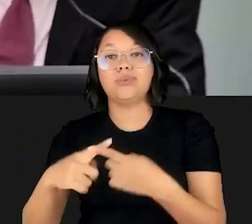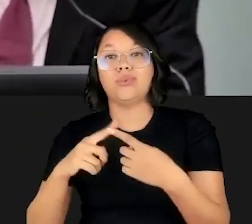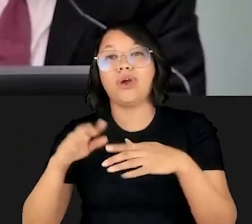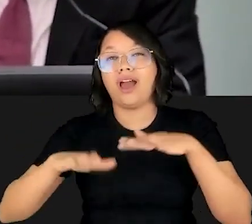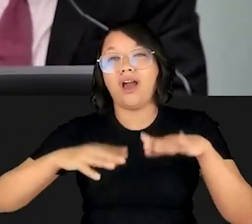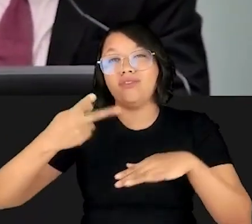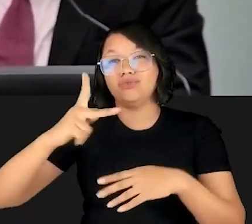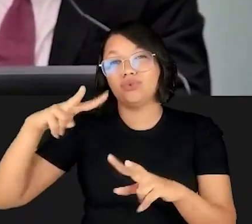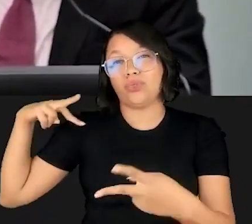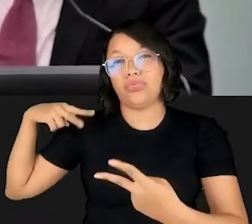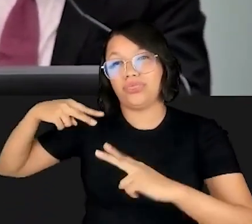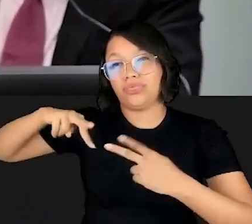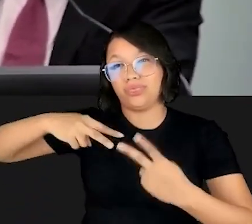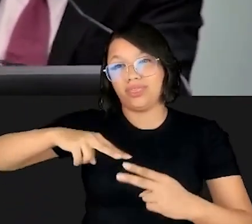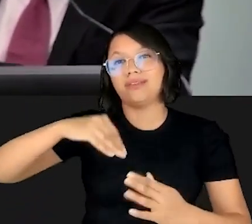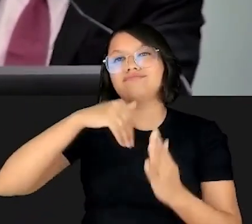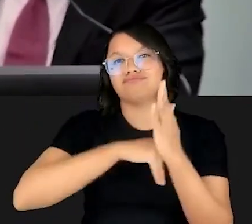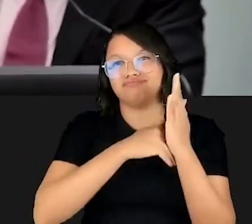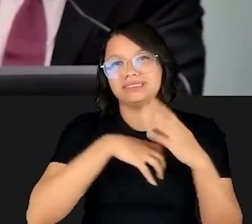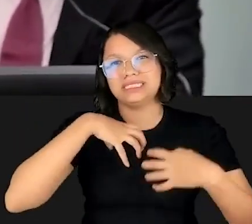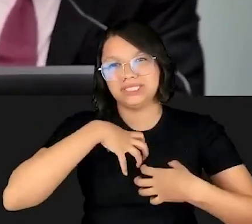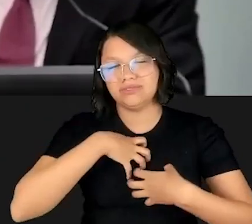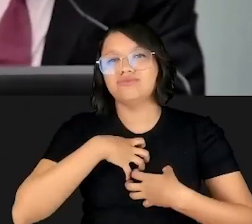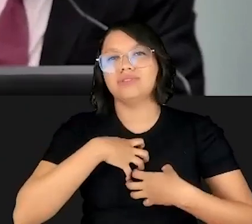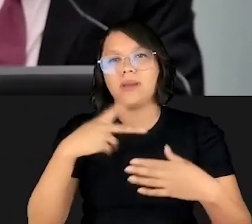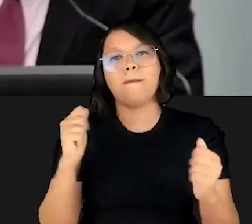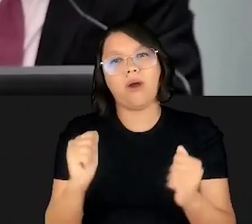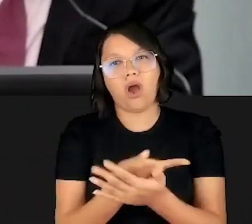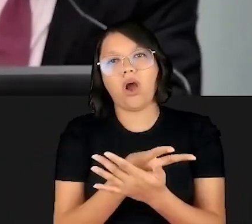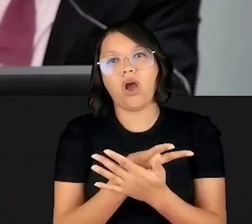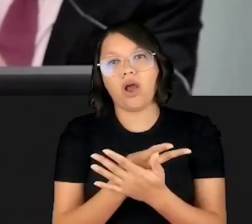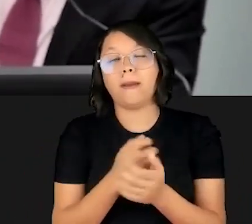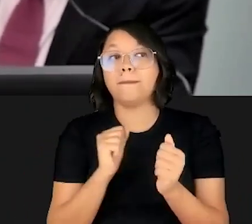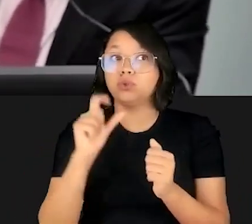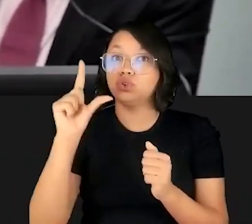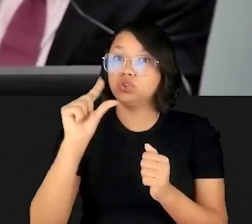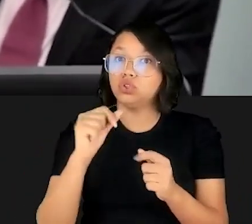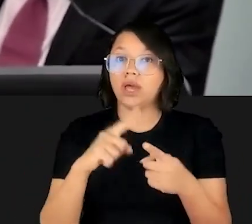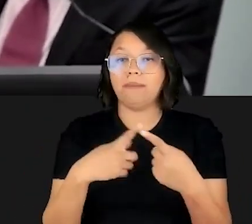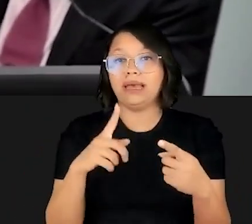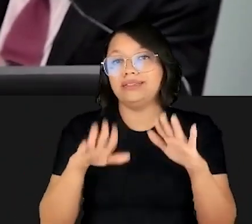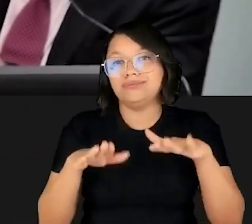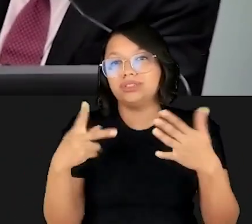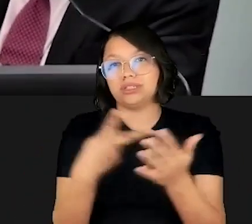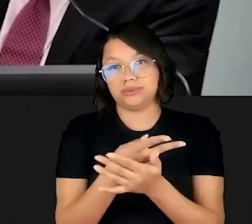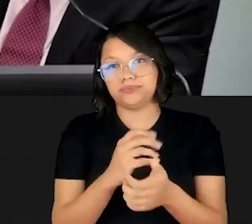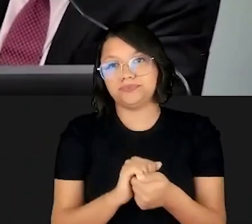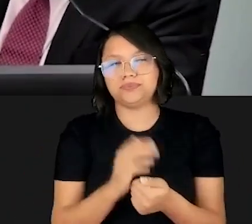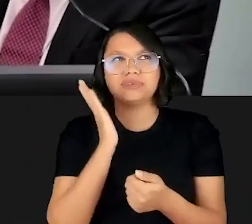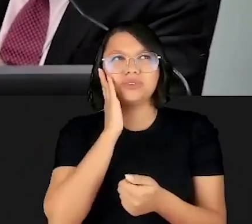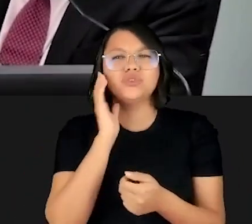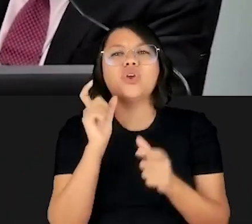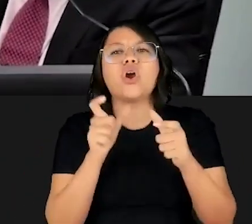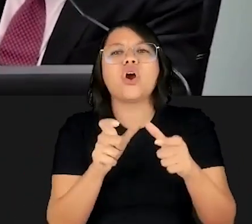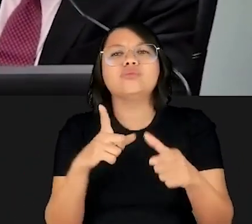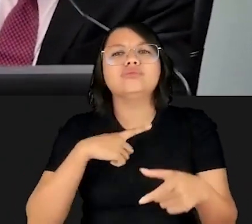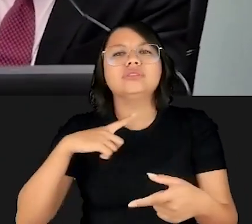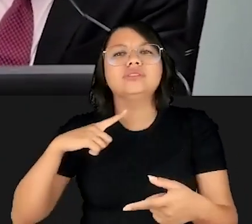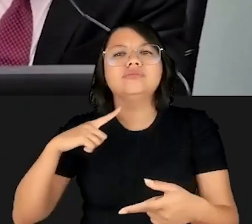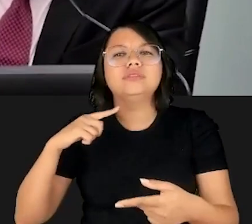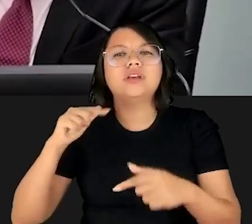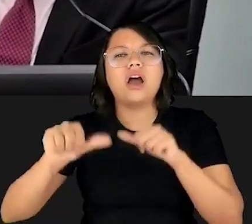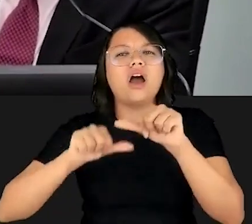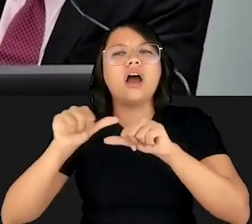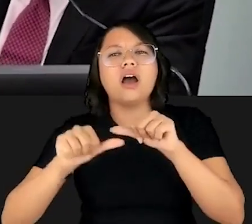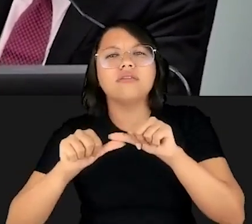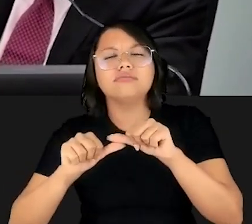defeituosa no próprio organismo, embora isso, obviamente, possa ser minimizado. Bom, se eu sei onde houve a alteração, será que em vez de usar